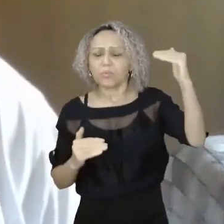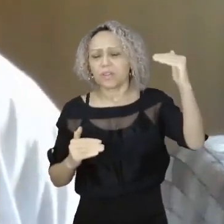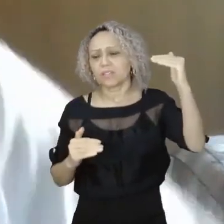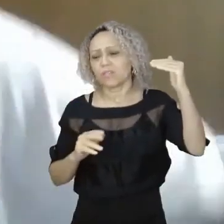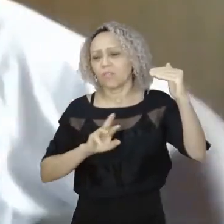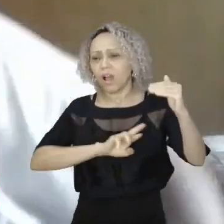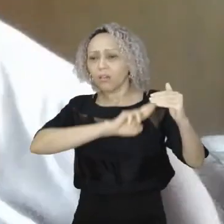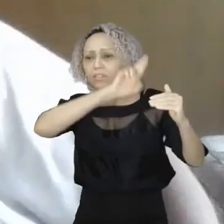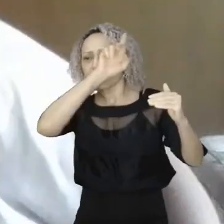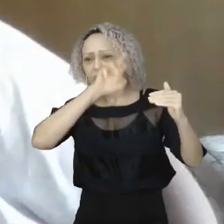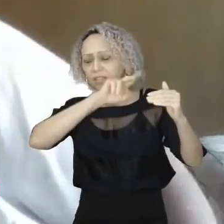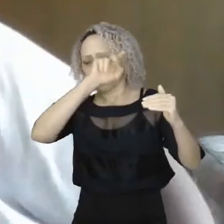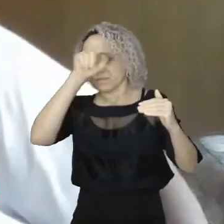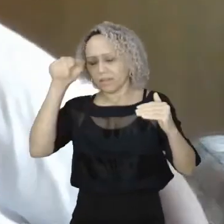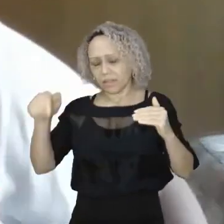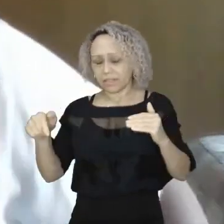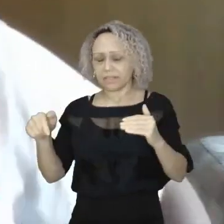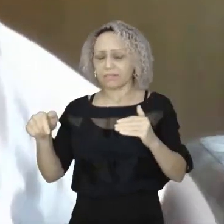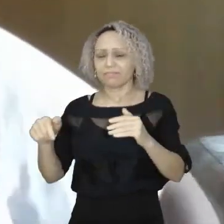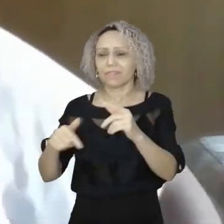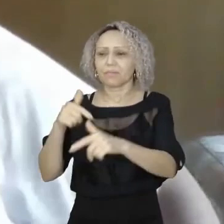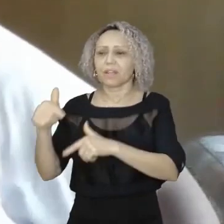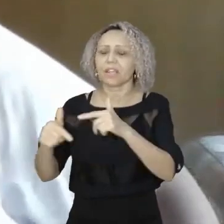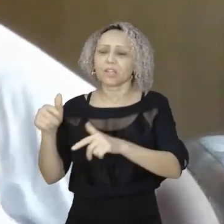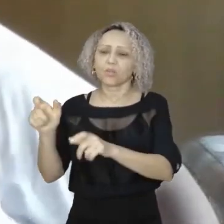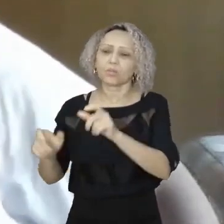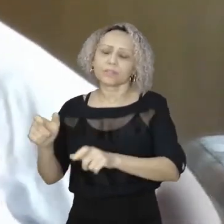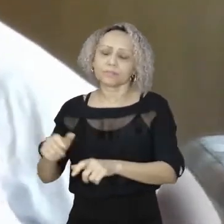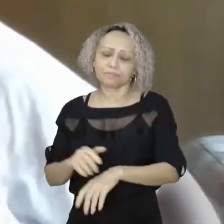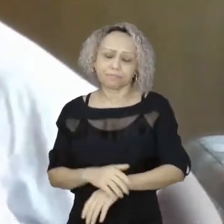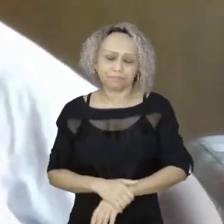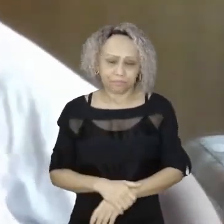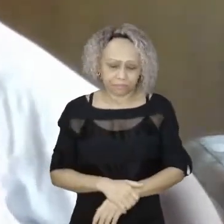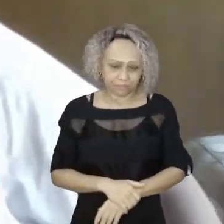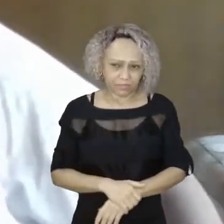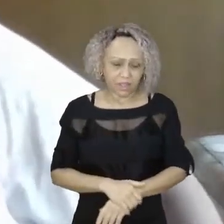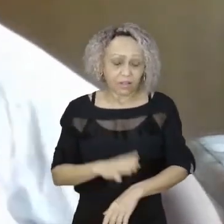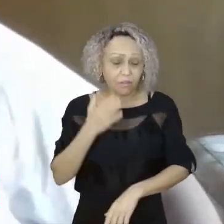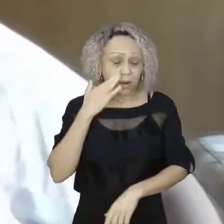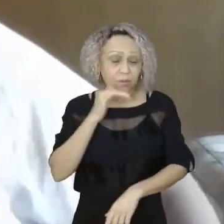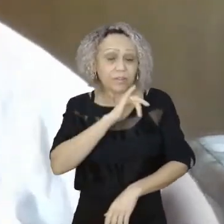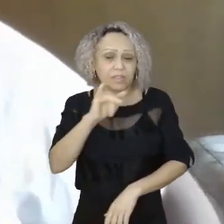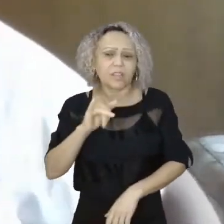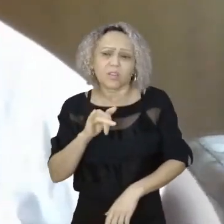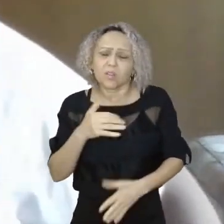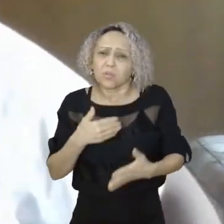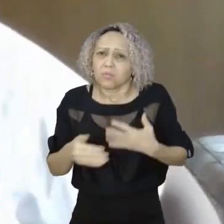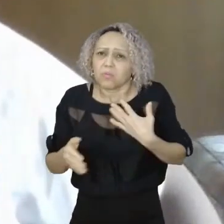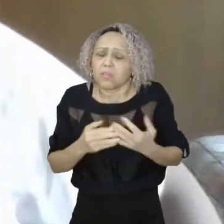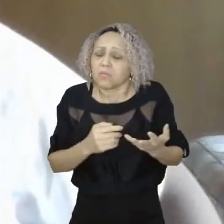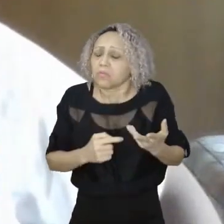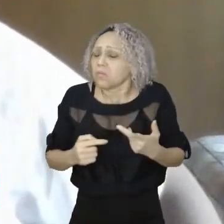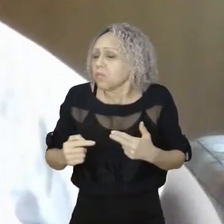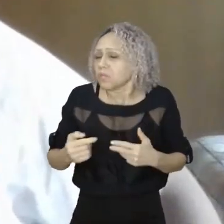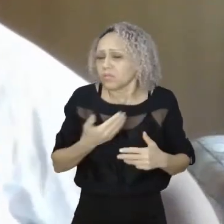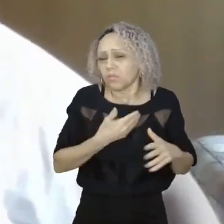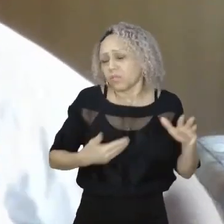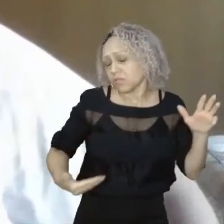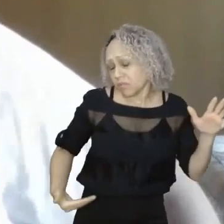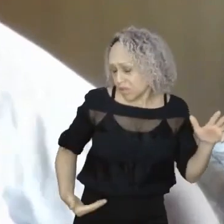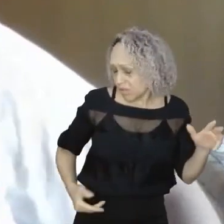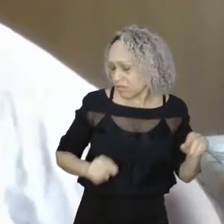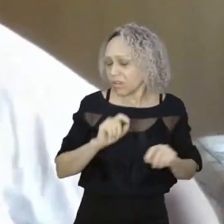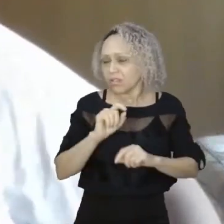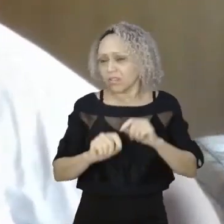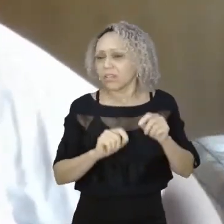queria dizer para vocês que quaisquer ações que o governo Lula venha a fazer, que o nosso governo venha a fazer, tem